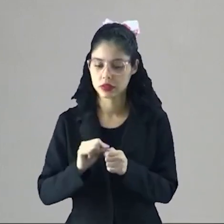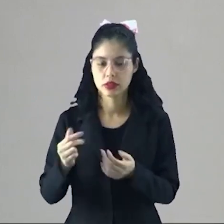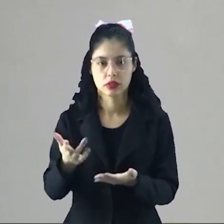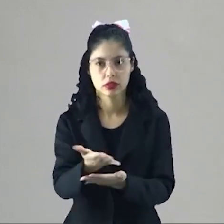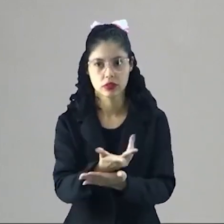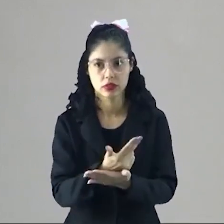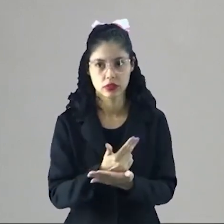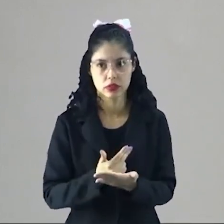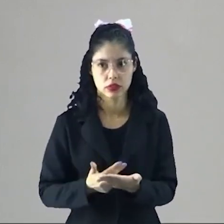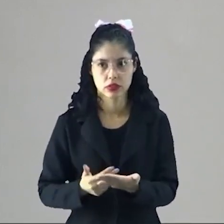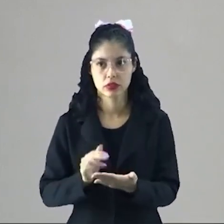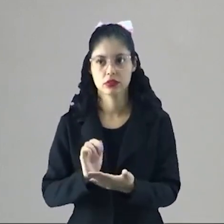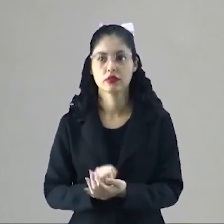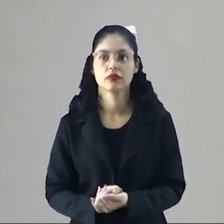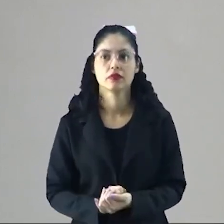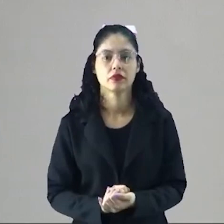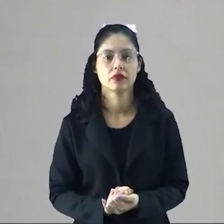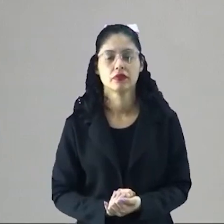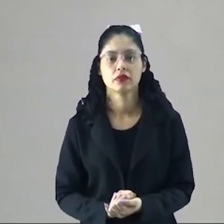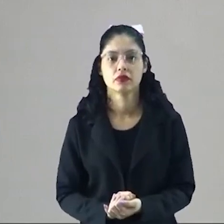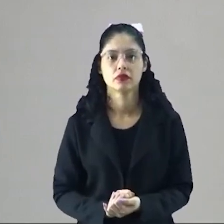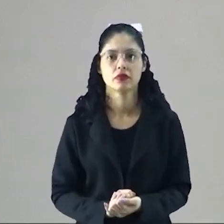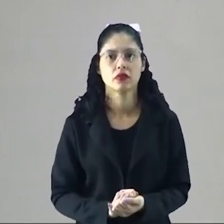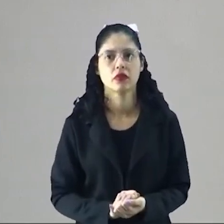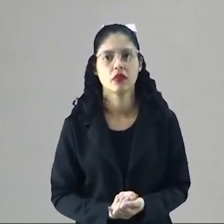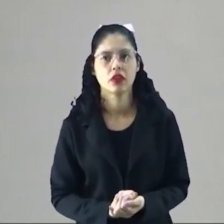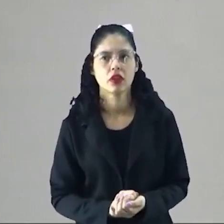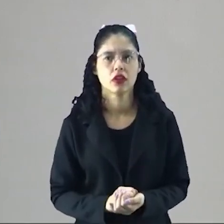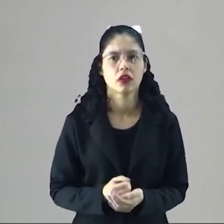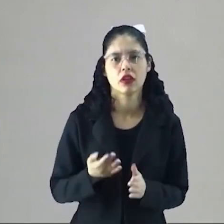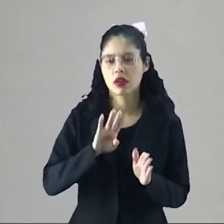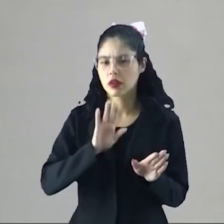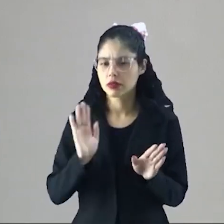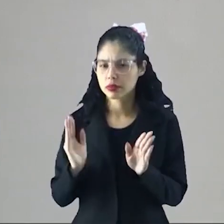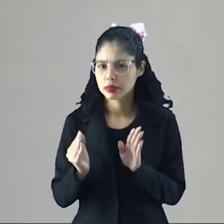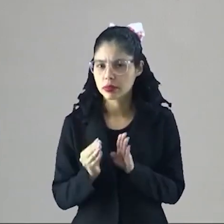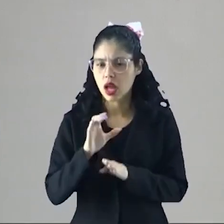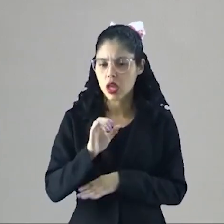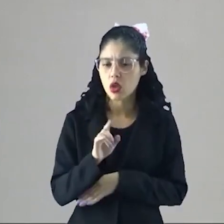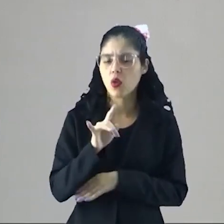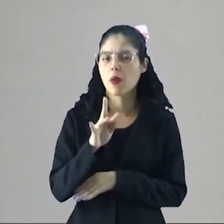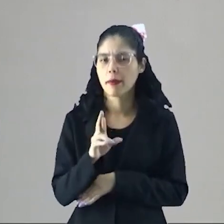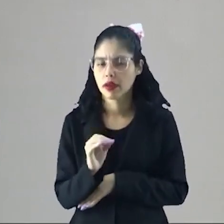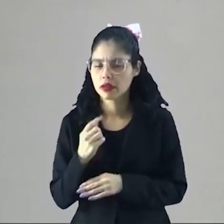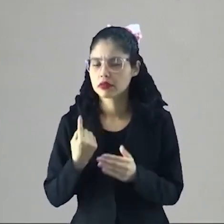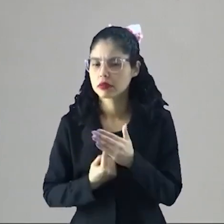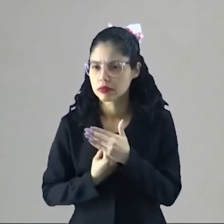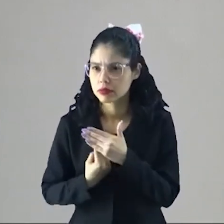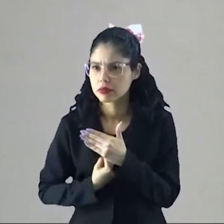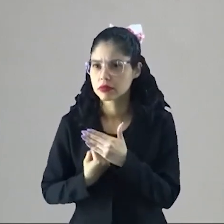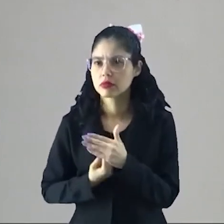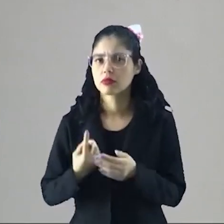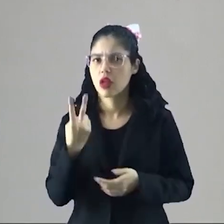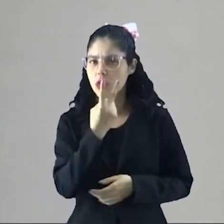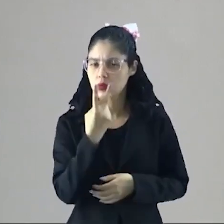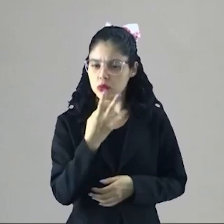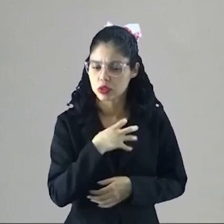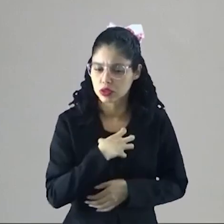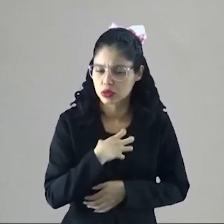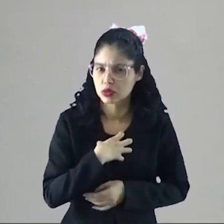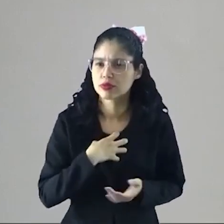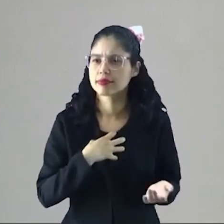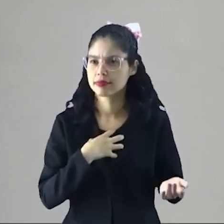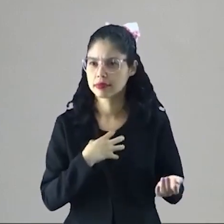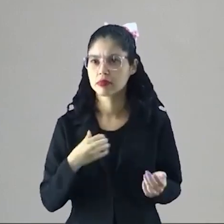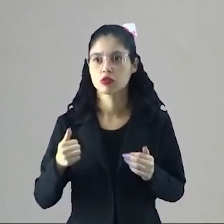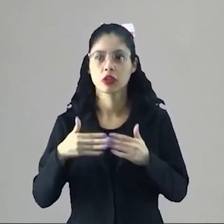arte que fosse meio mascarada, podemos dizer assim, que desse um duplo sentido, que